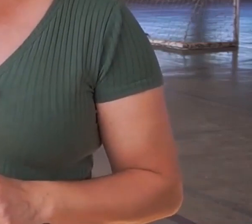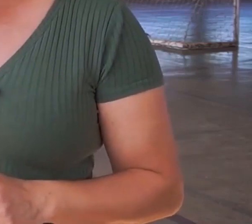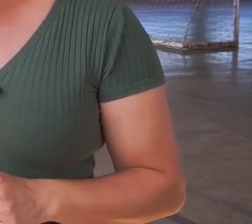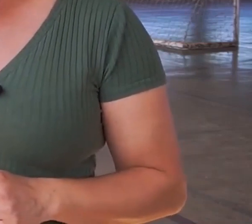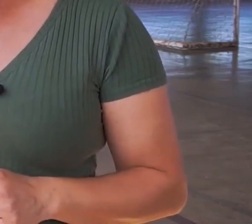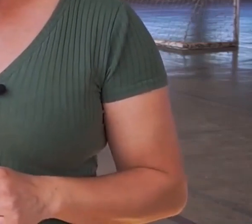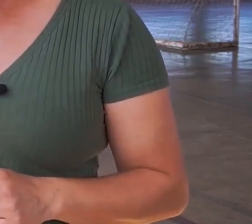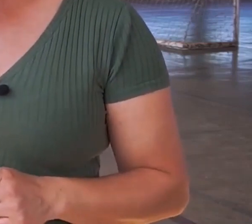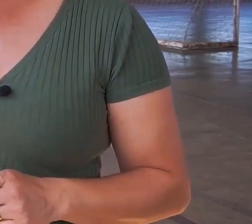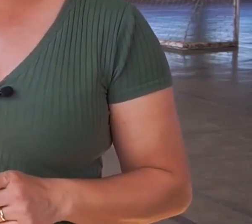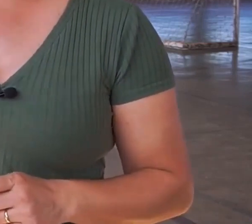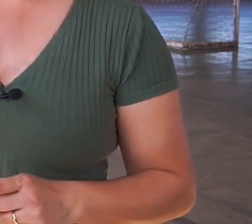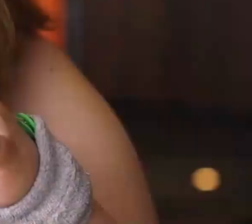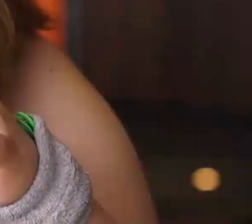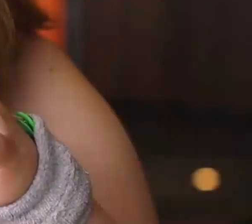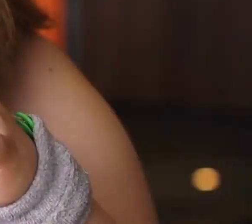energia.